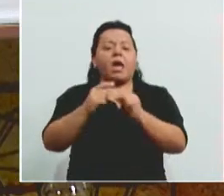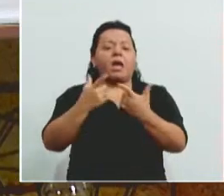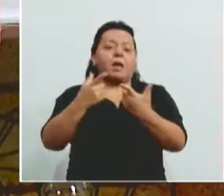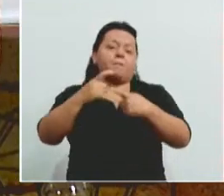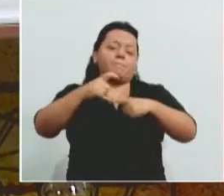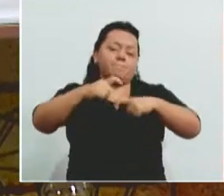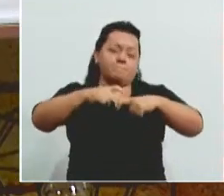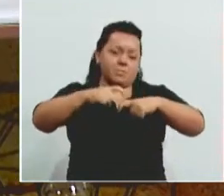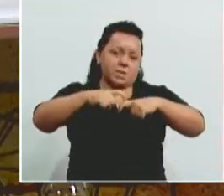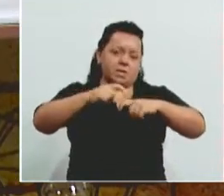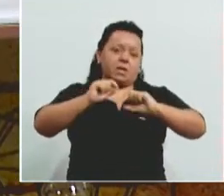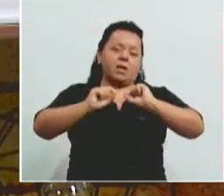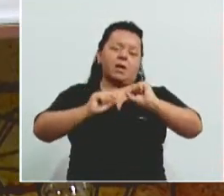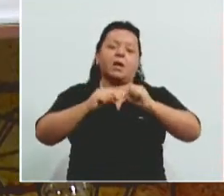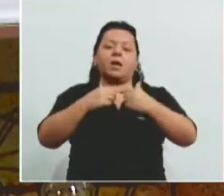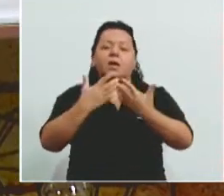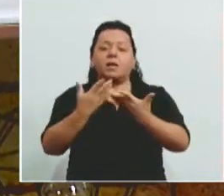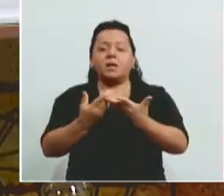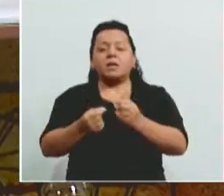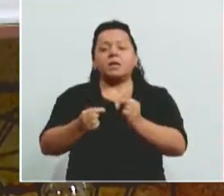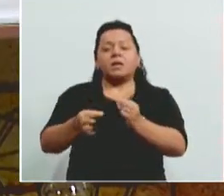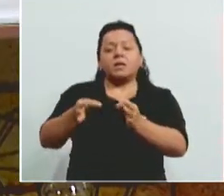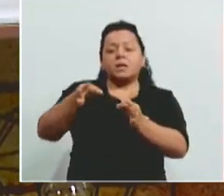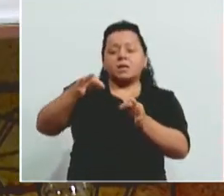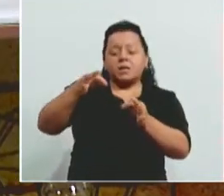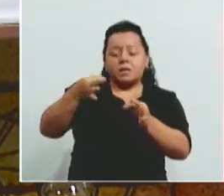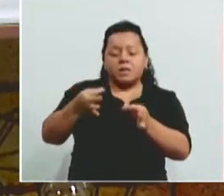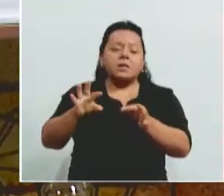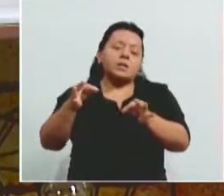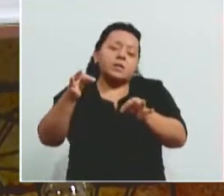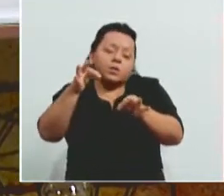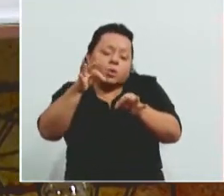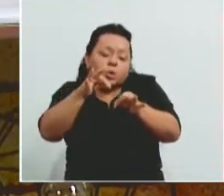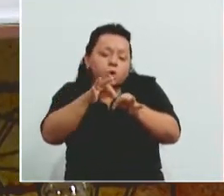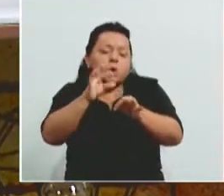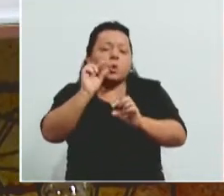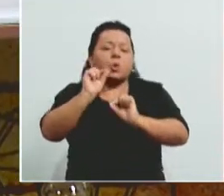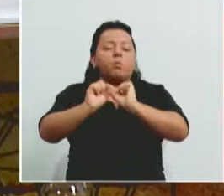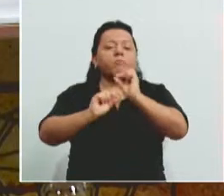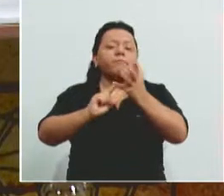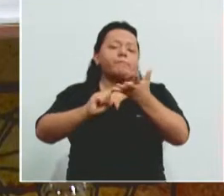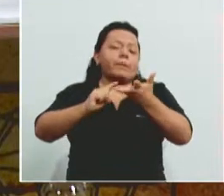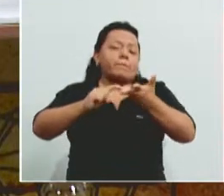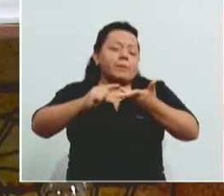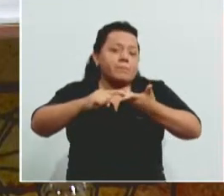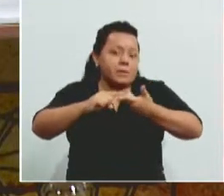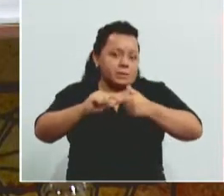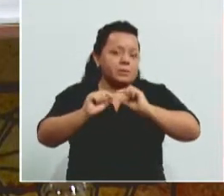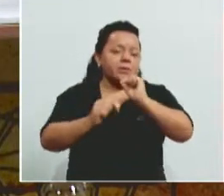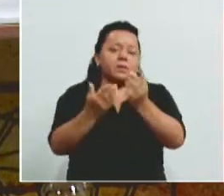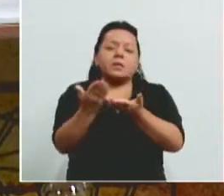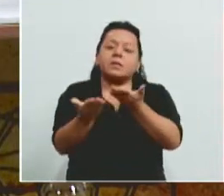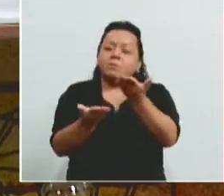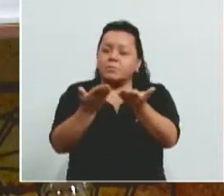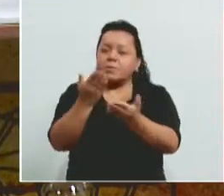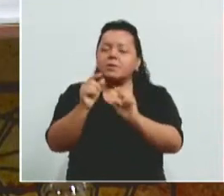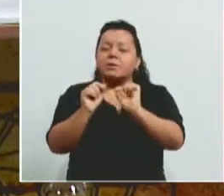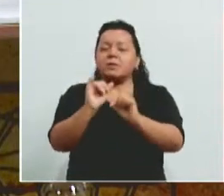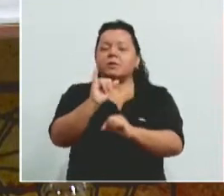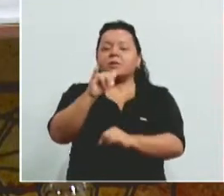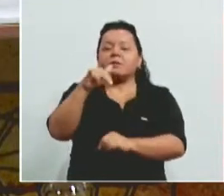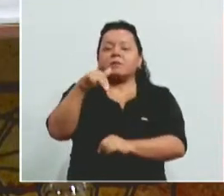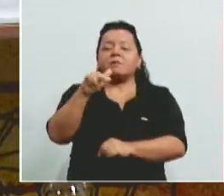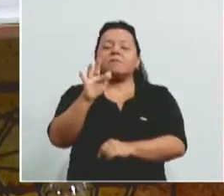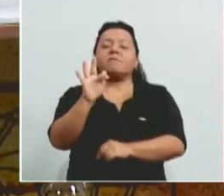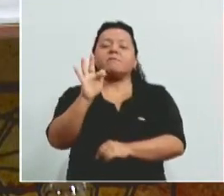tem inseminação, tem outras opções de tratamento da infertilidade. Mas, assim,